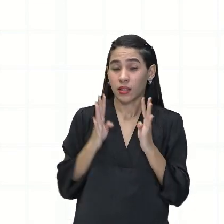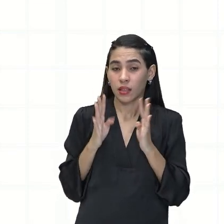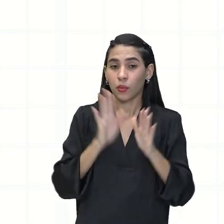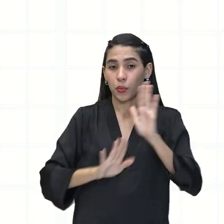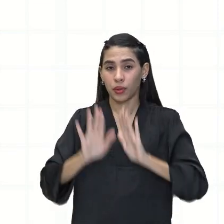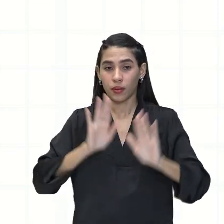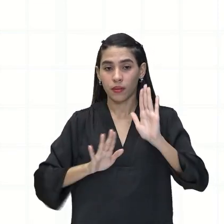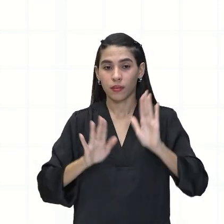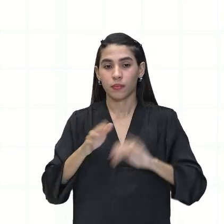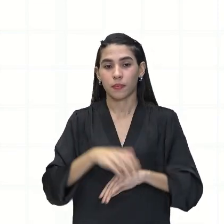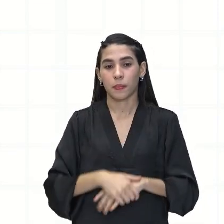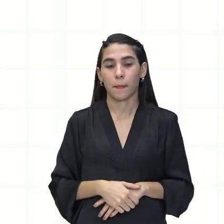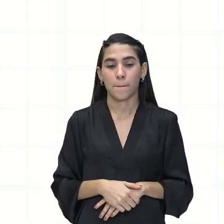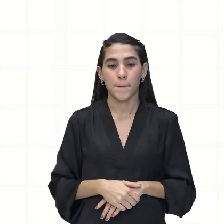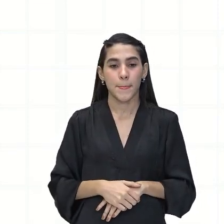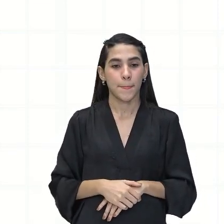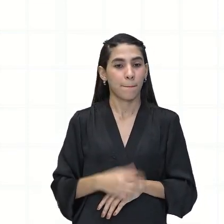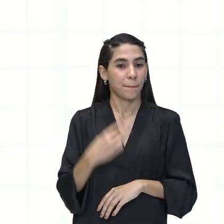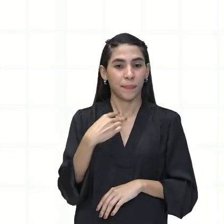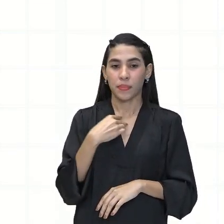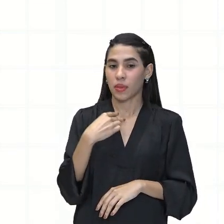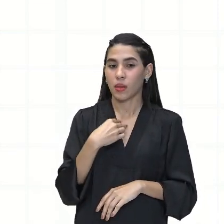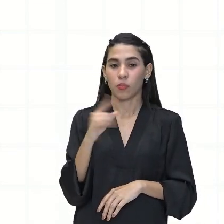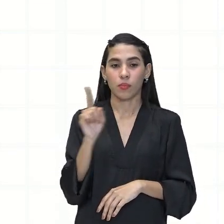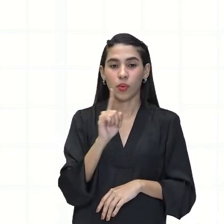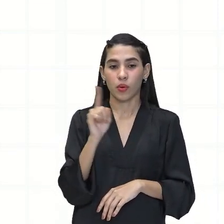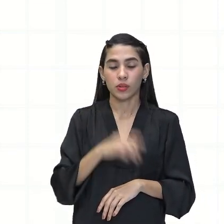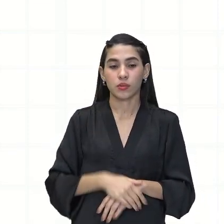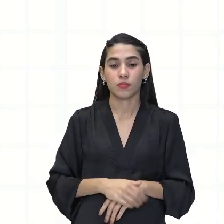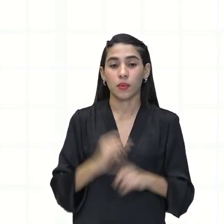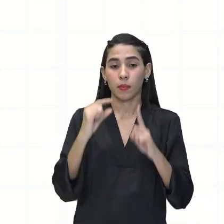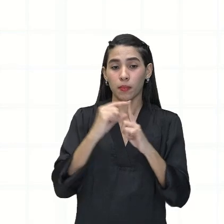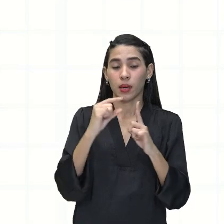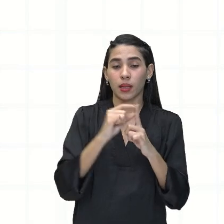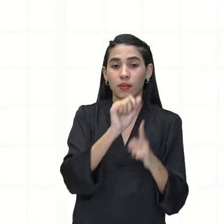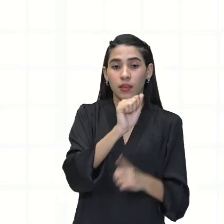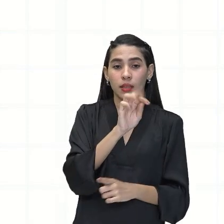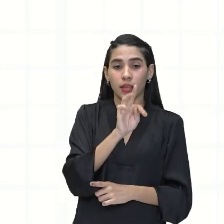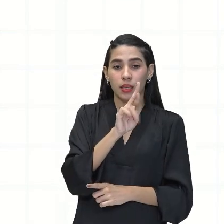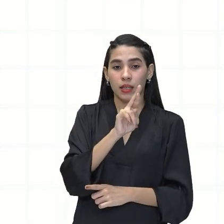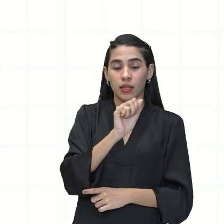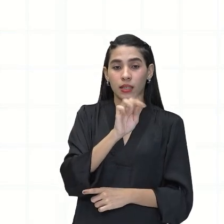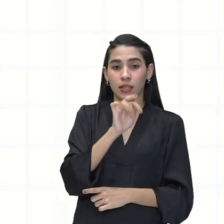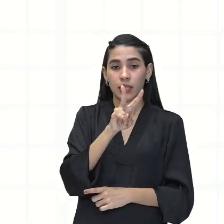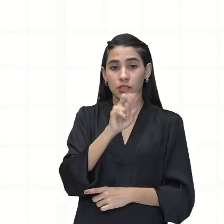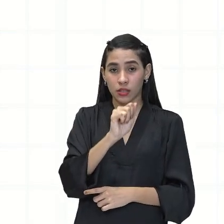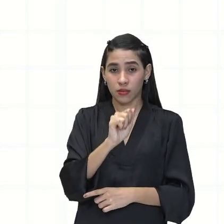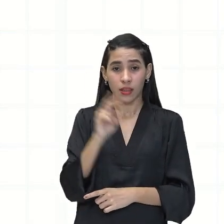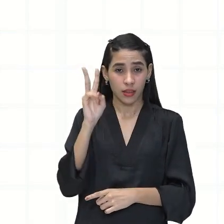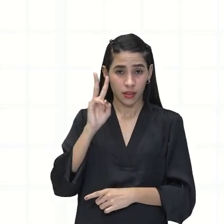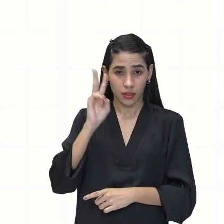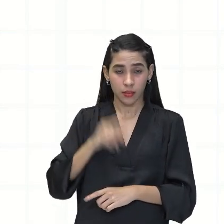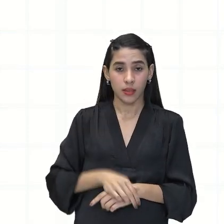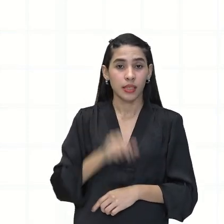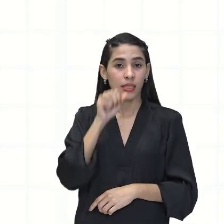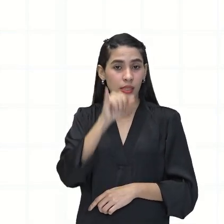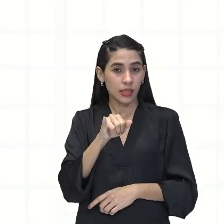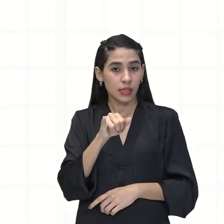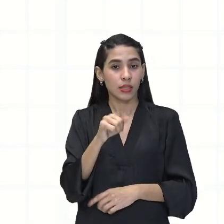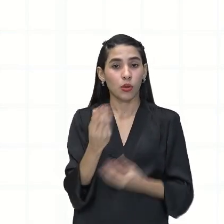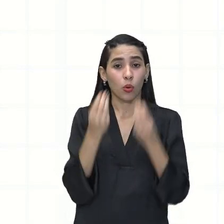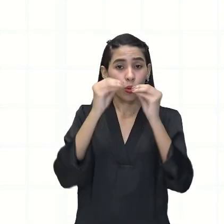bom? Não pode ter, por exemplo, as palavras atrativas, como a gente já falou ainda agora. Se tiver uma